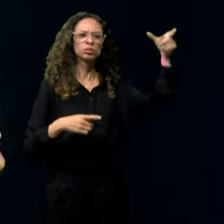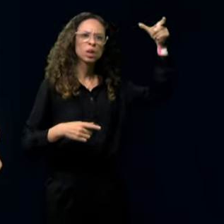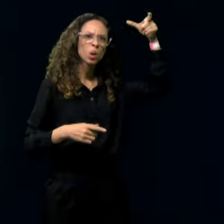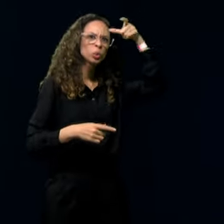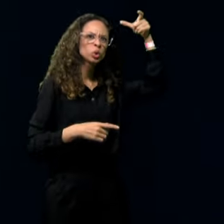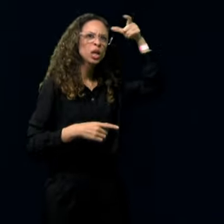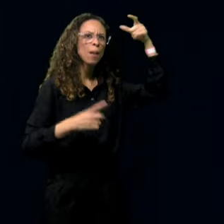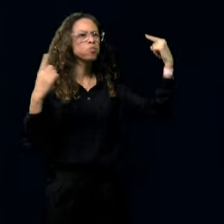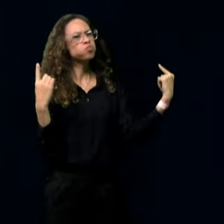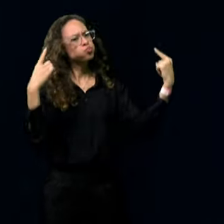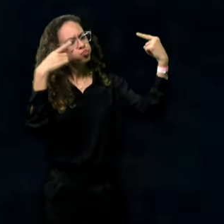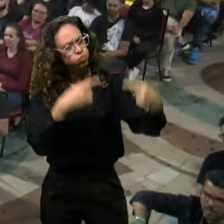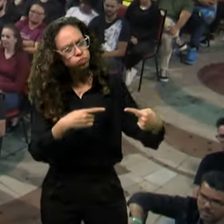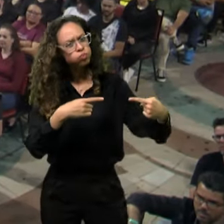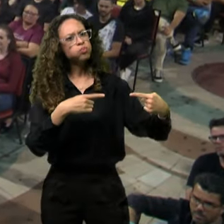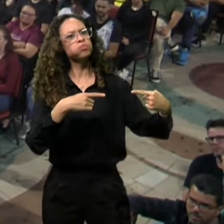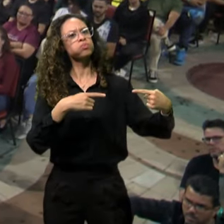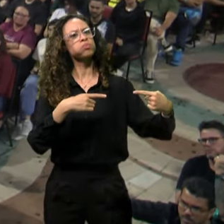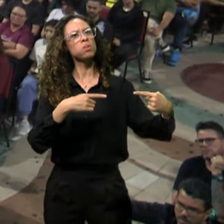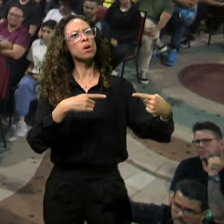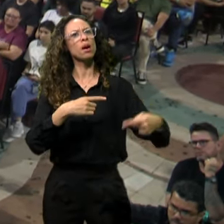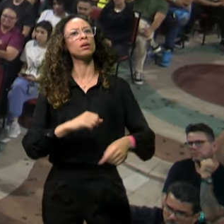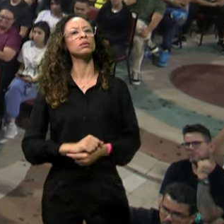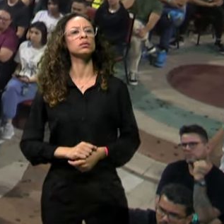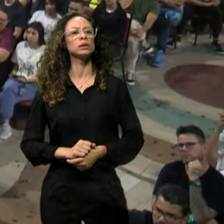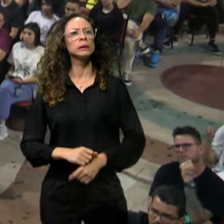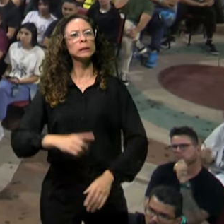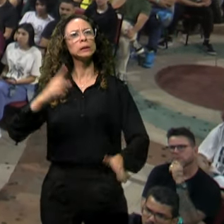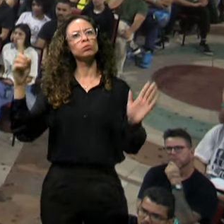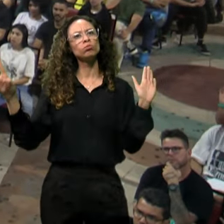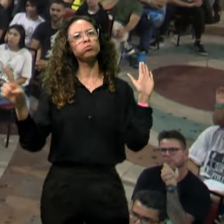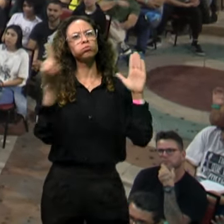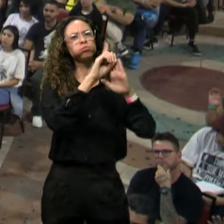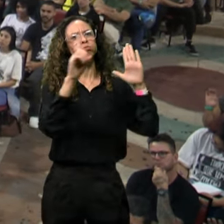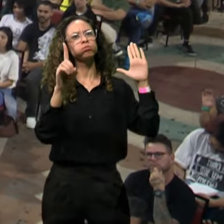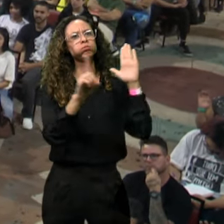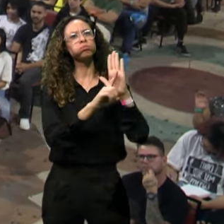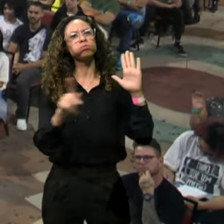e estabelecer os decretos do eterno